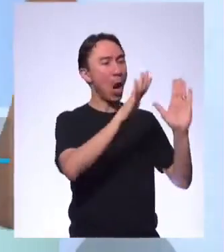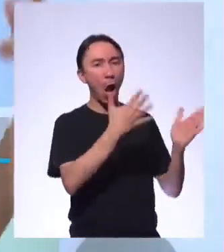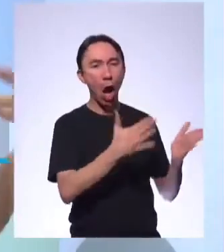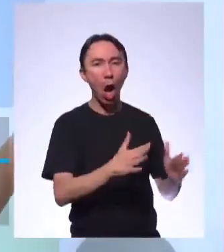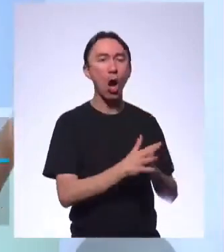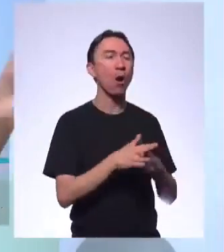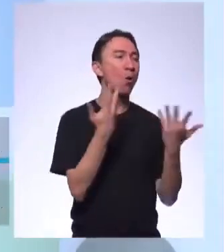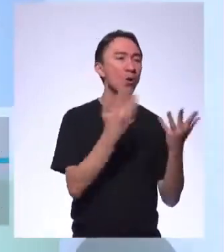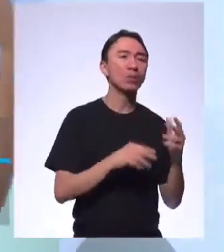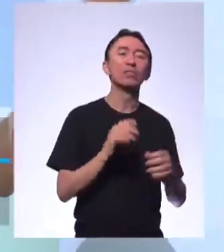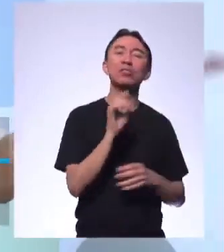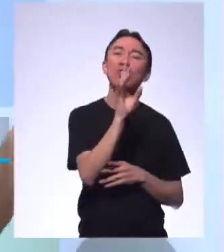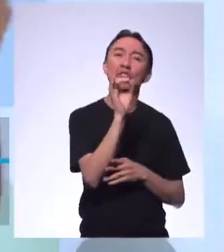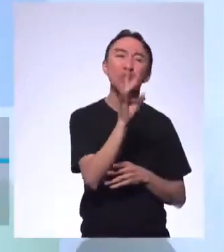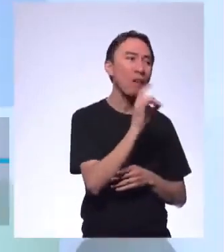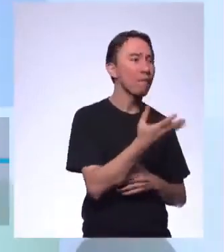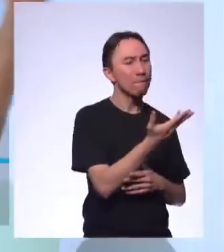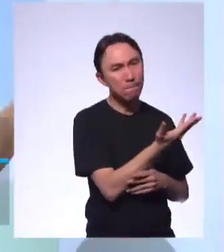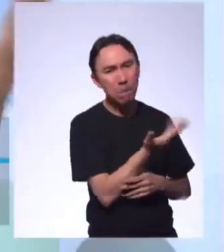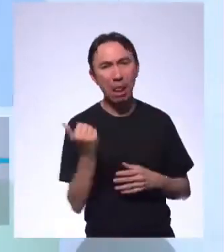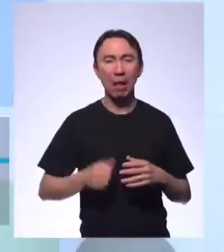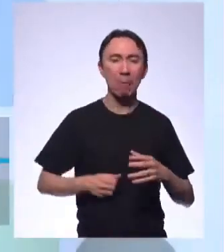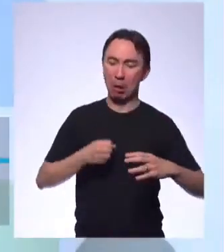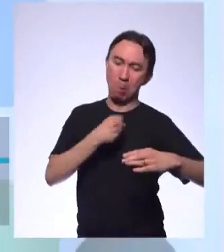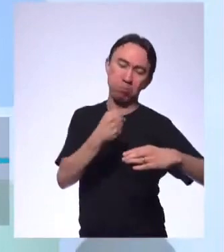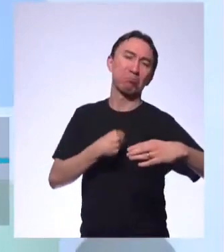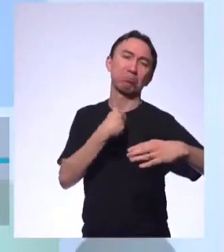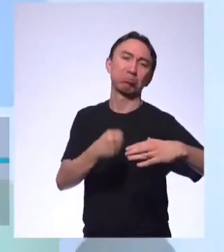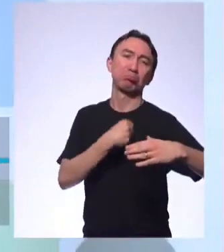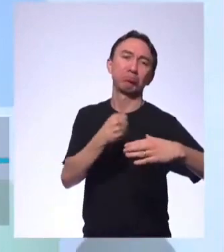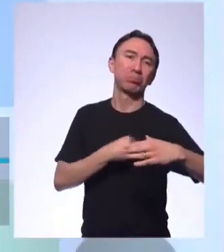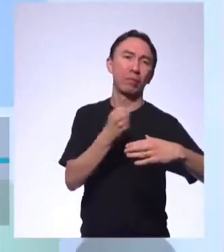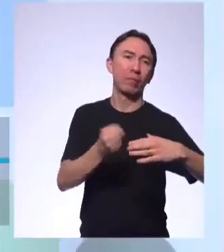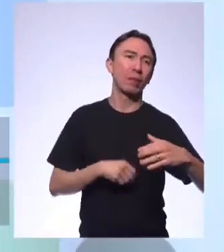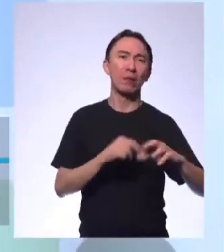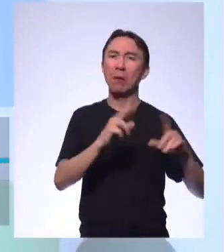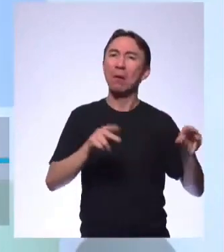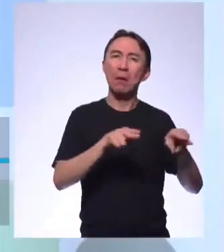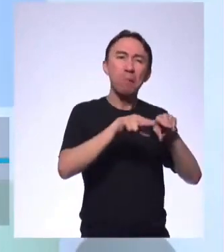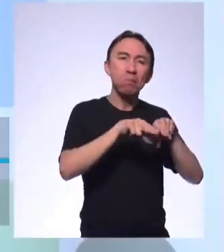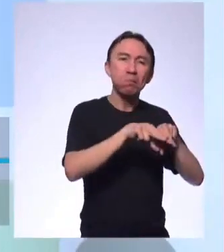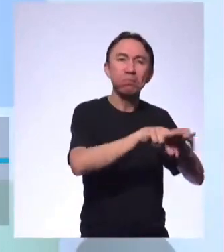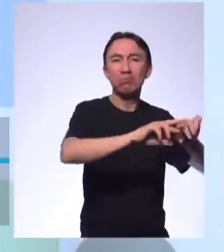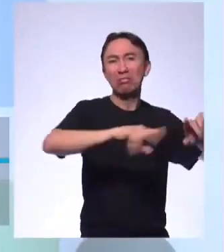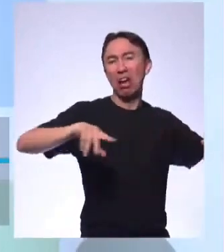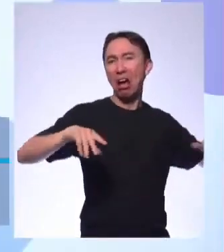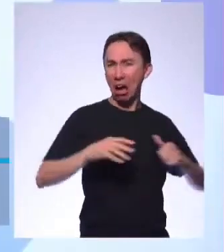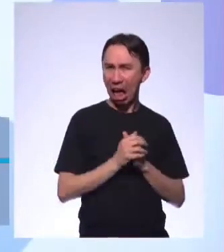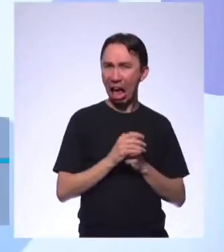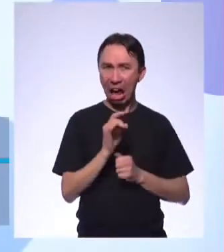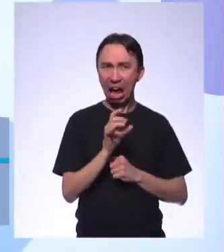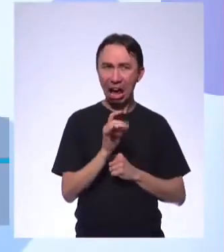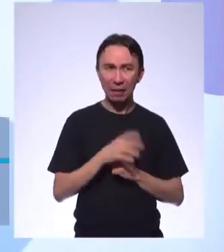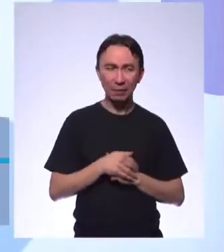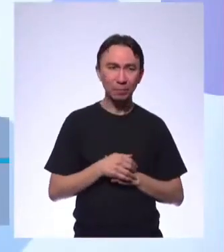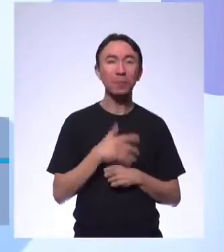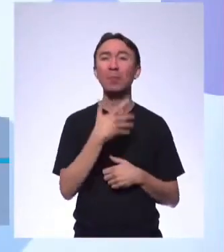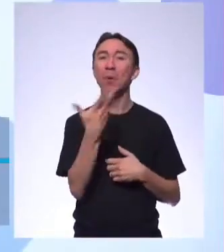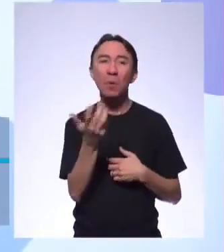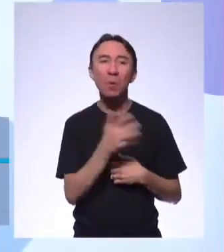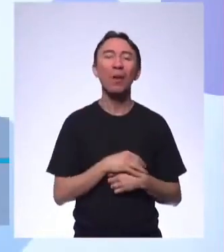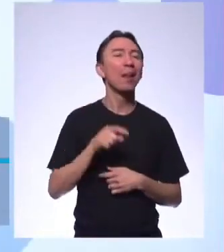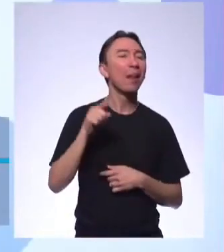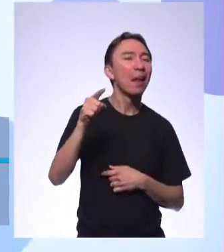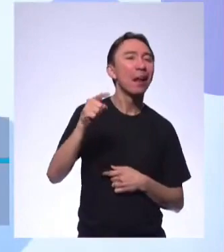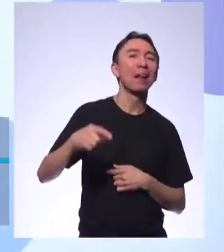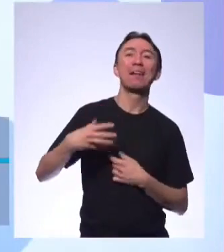rouba, que ninguém rouba, né? O marido da outra, como foi nosso livro aqui, Brasileiro Cultista. Uma aluna falou no começo da aula, amamentar os filhos do patrão,